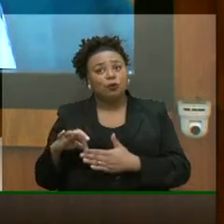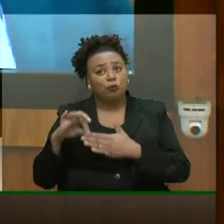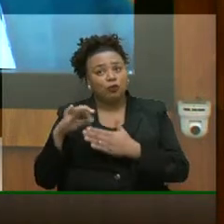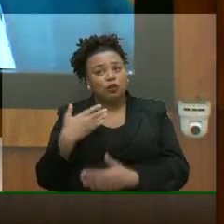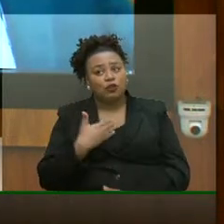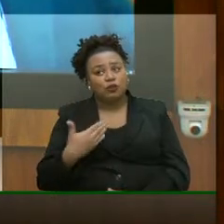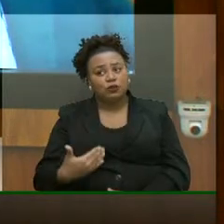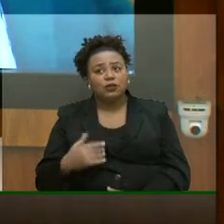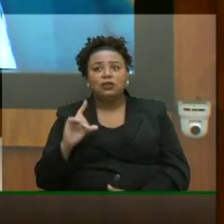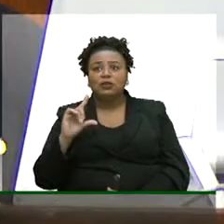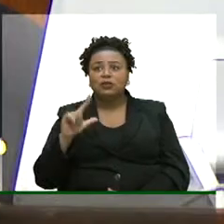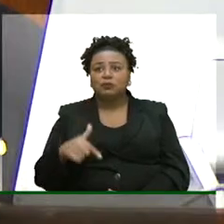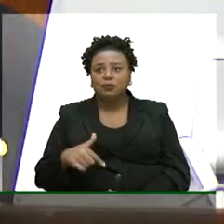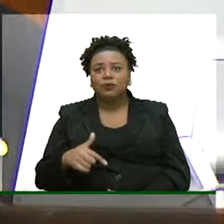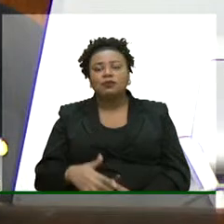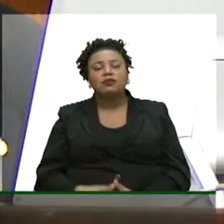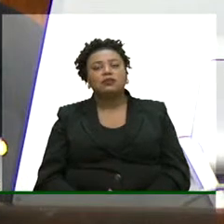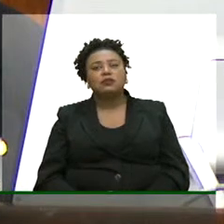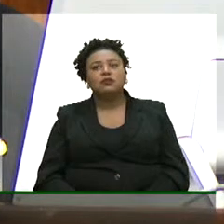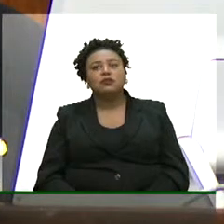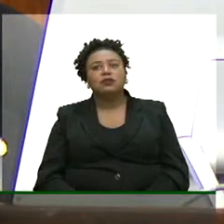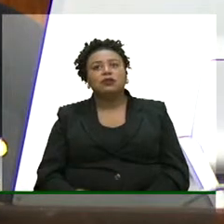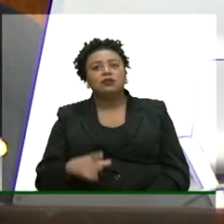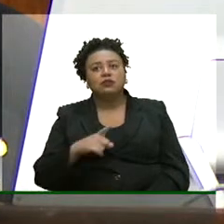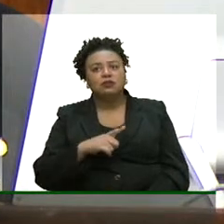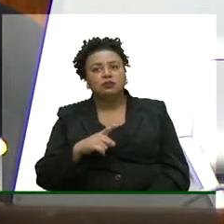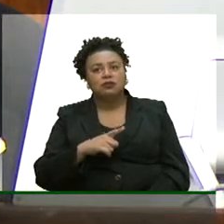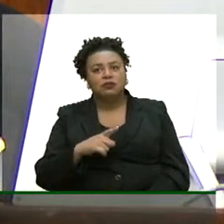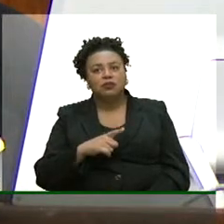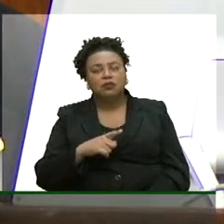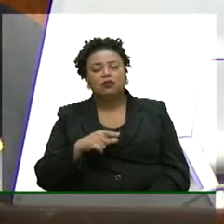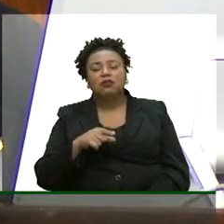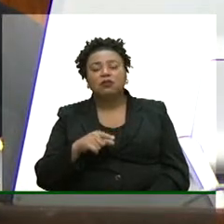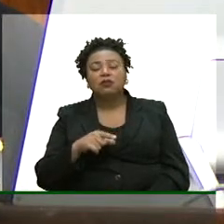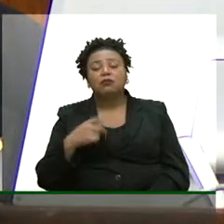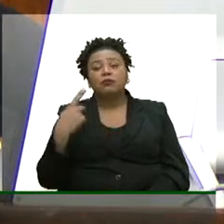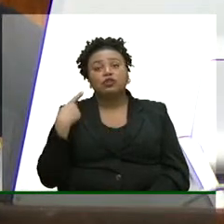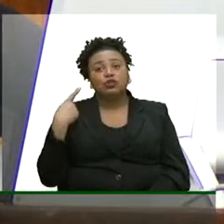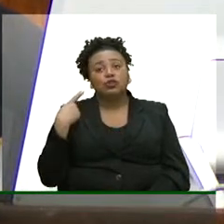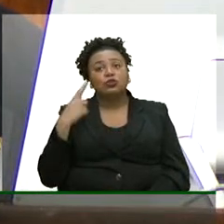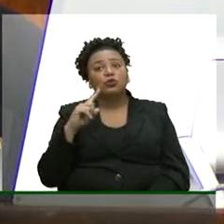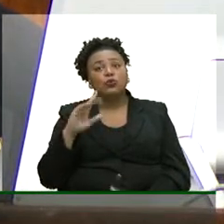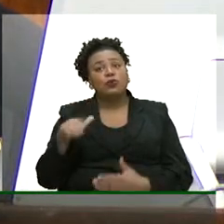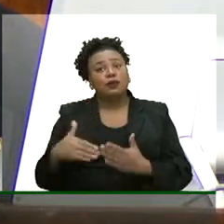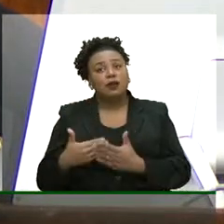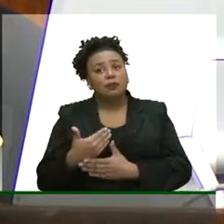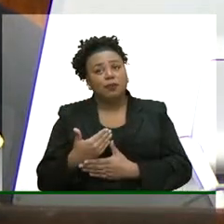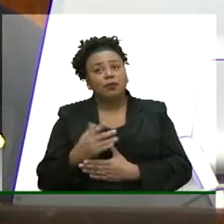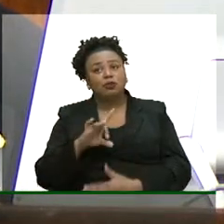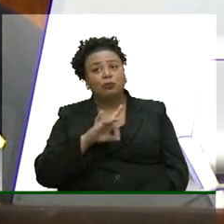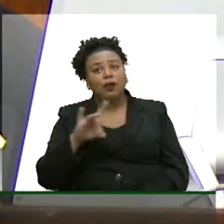governo e, posteriormente, o deputado Pedro Pereira pela bancada do PM. É um encaminhamento